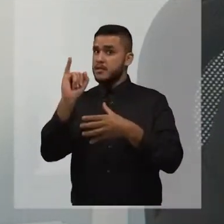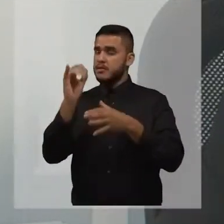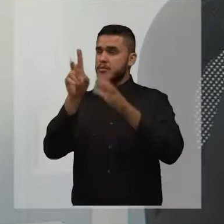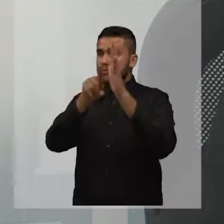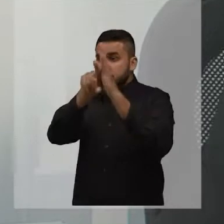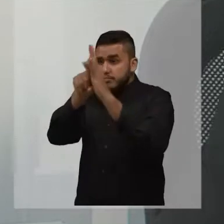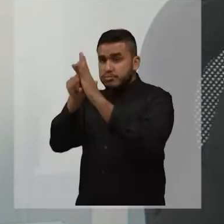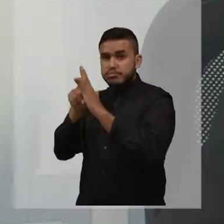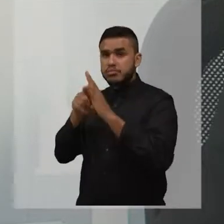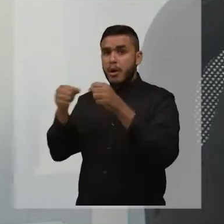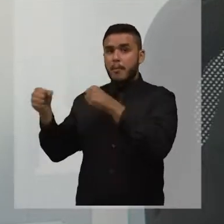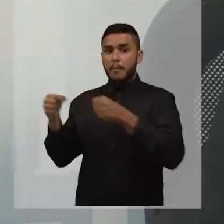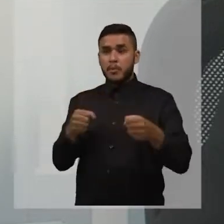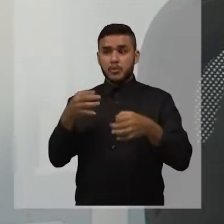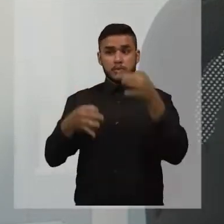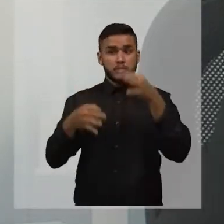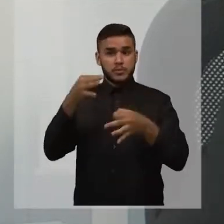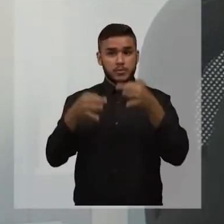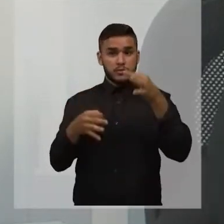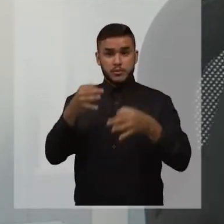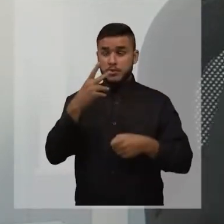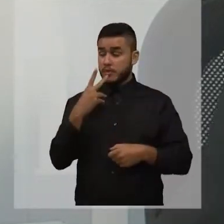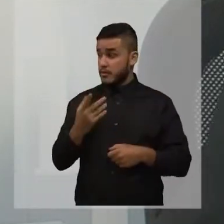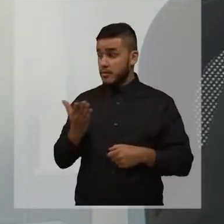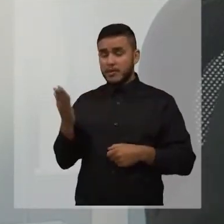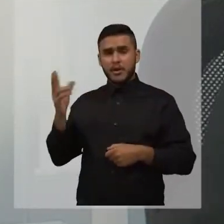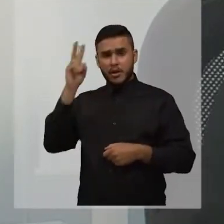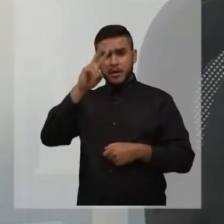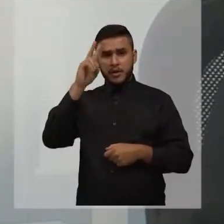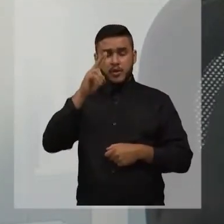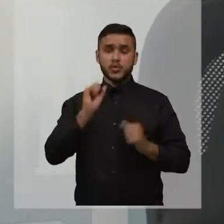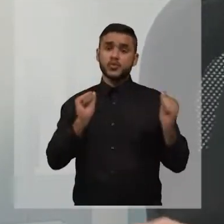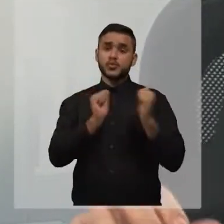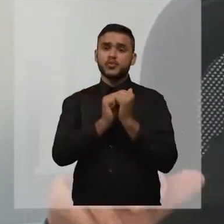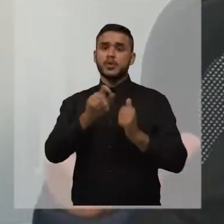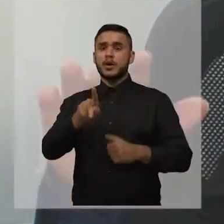comigo, foi junto com a senadora Cátia Abreu.